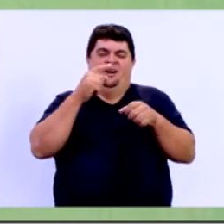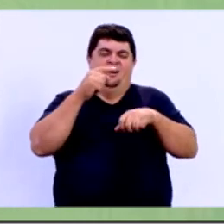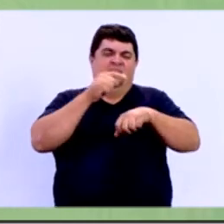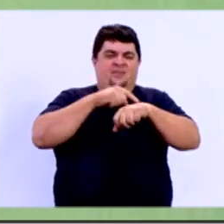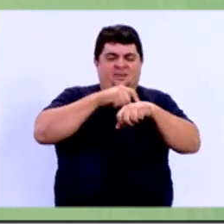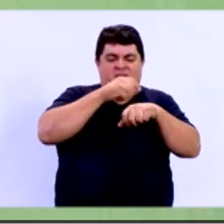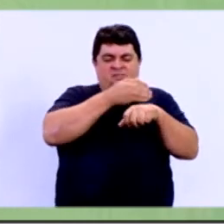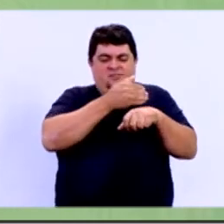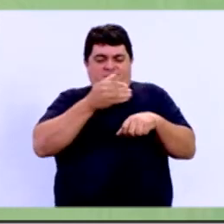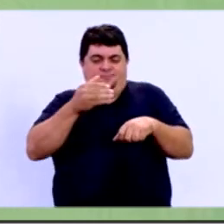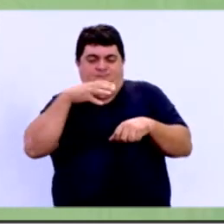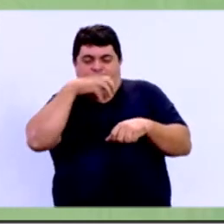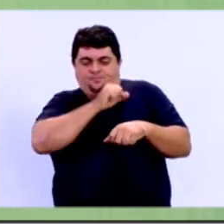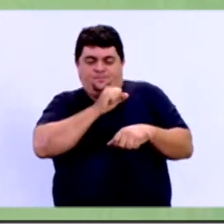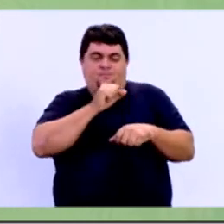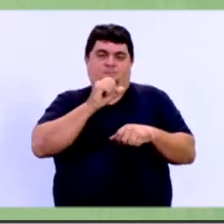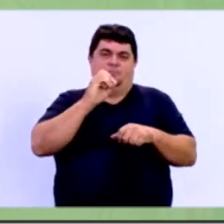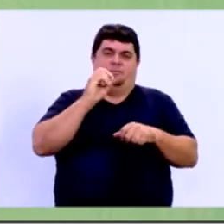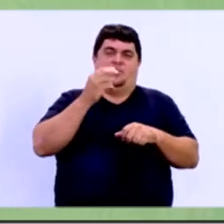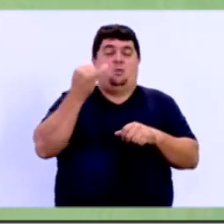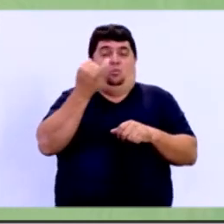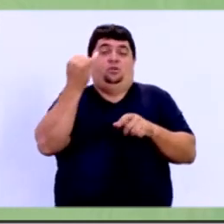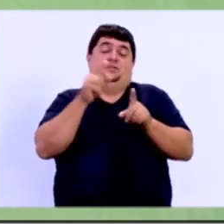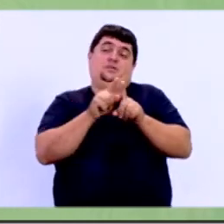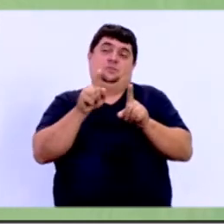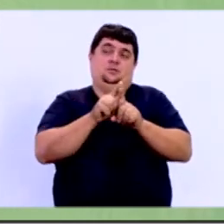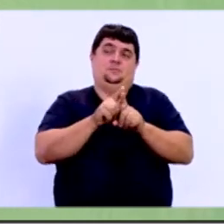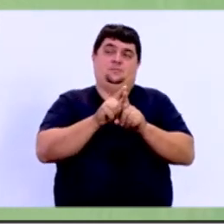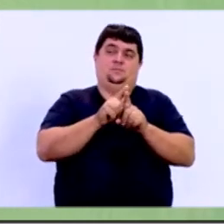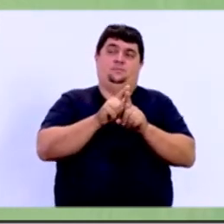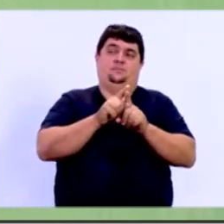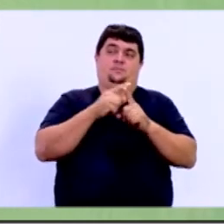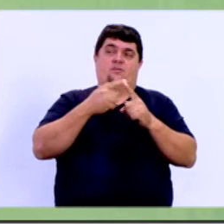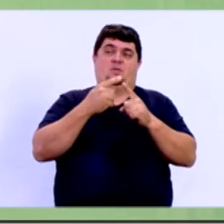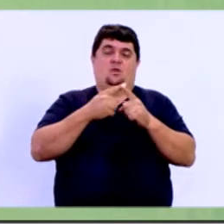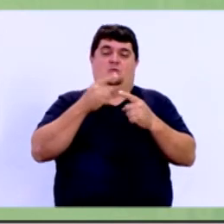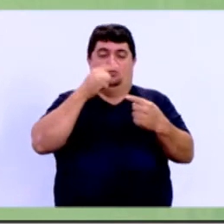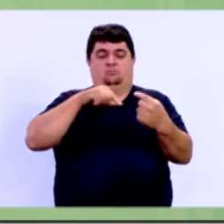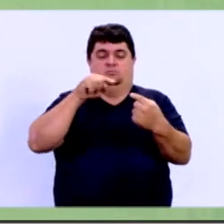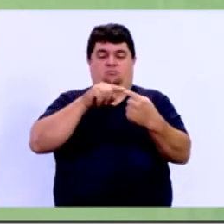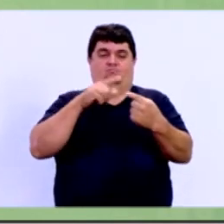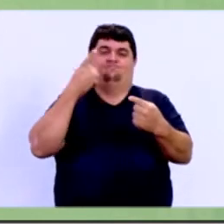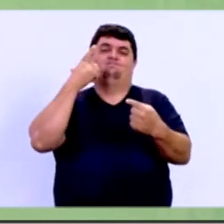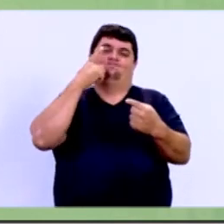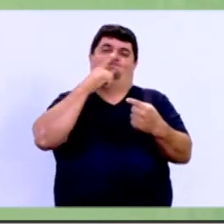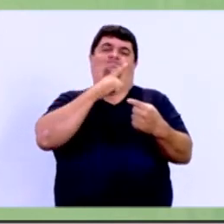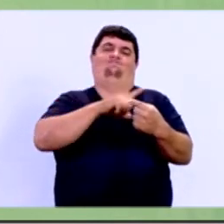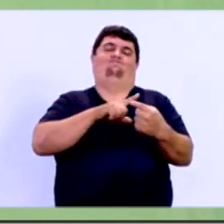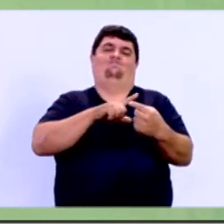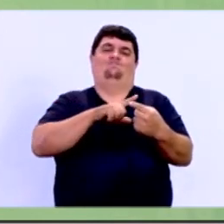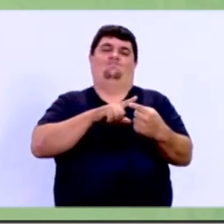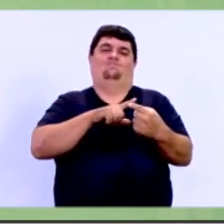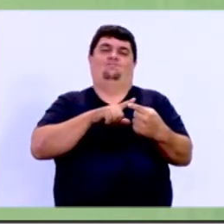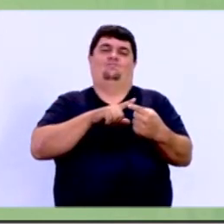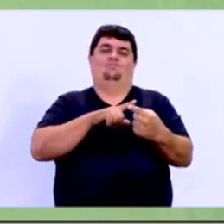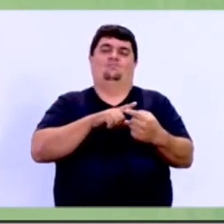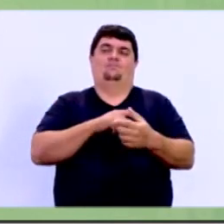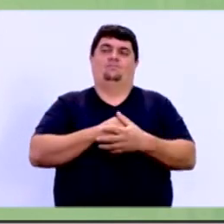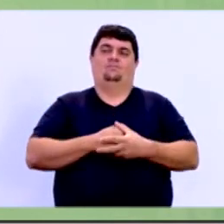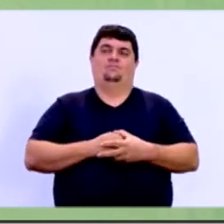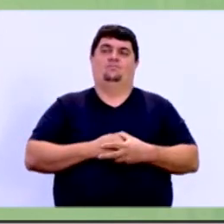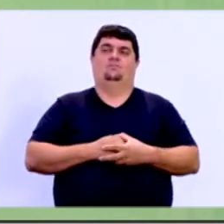tempo exato, e ele é importante, né, para que o objetivo da organização ele